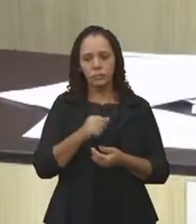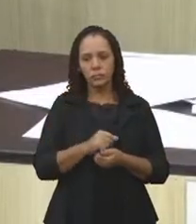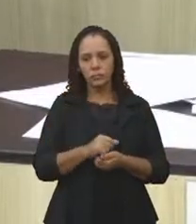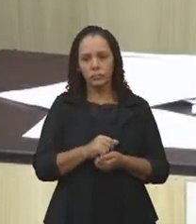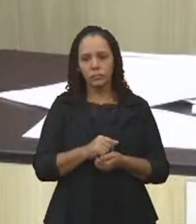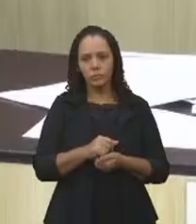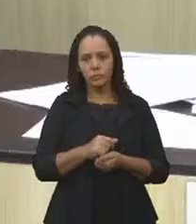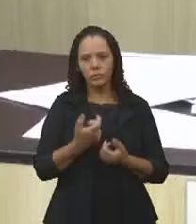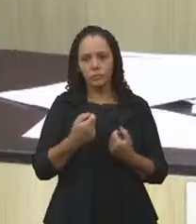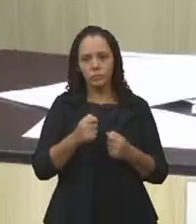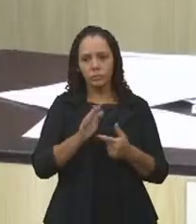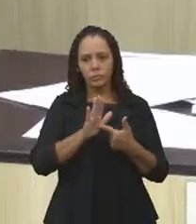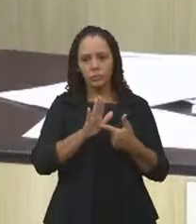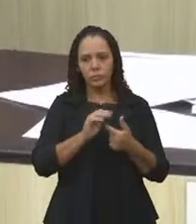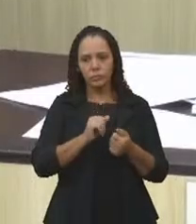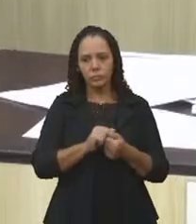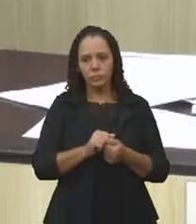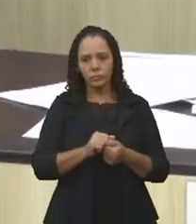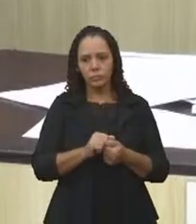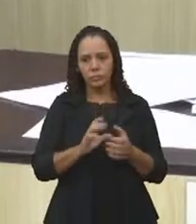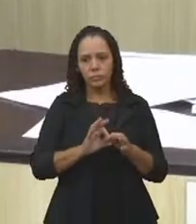uma colocação, pode ficar à vontade.